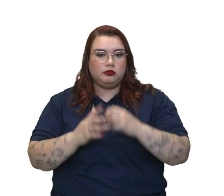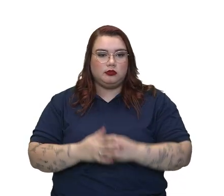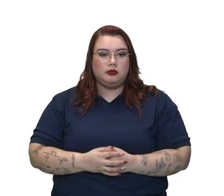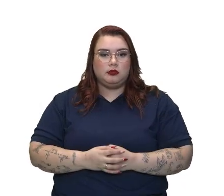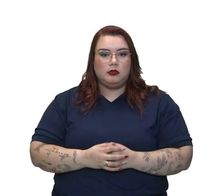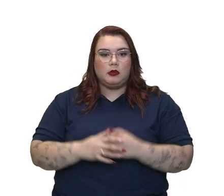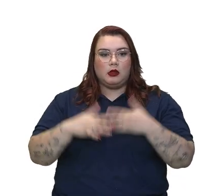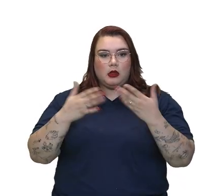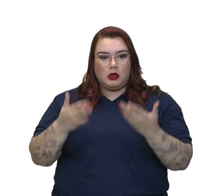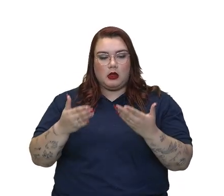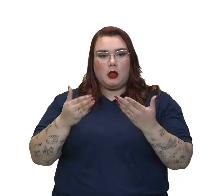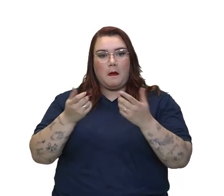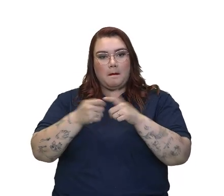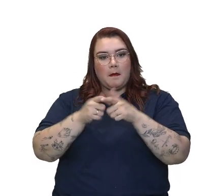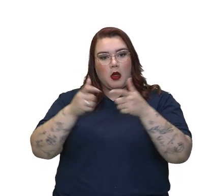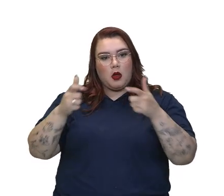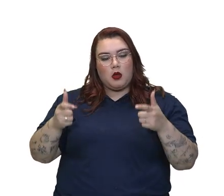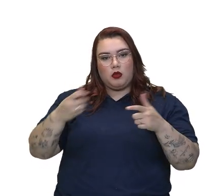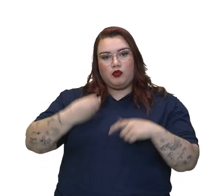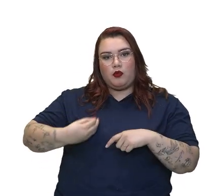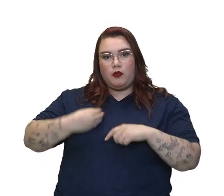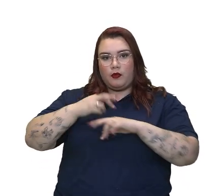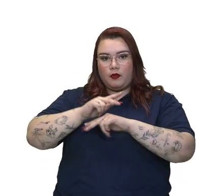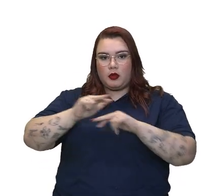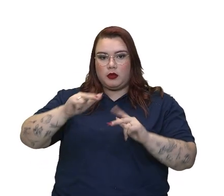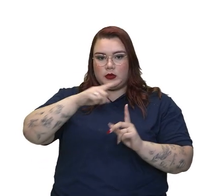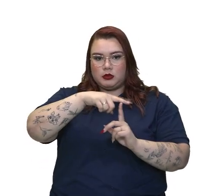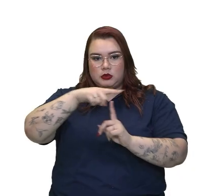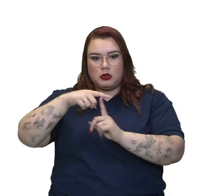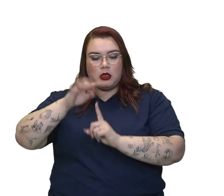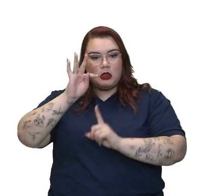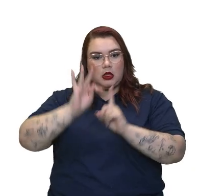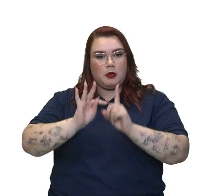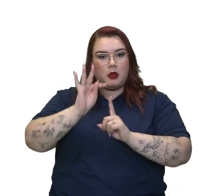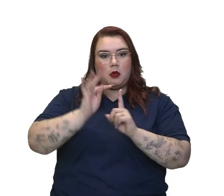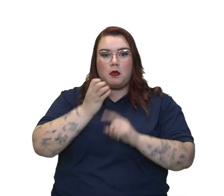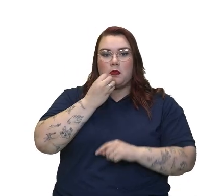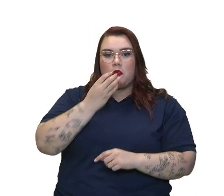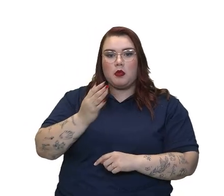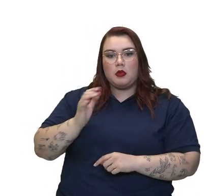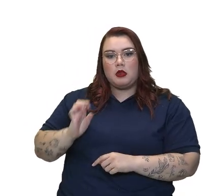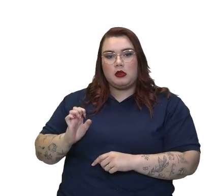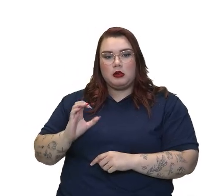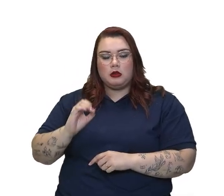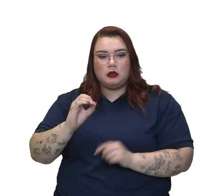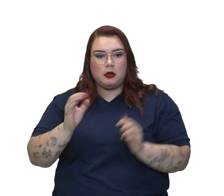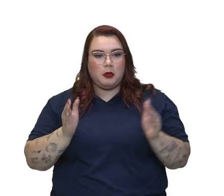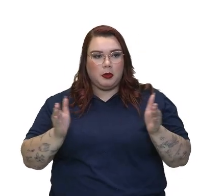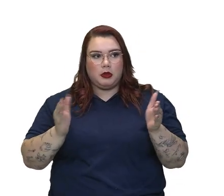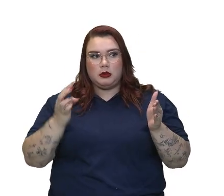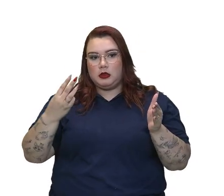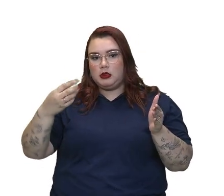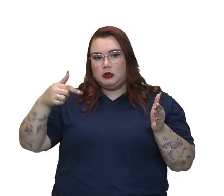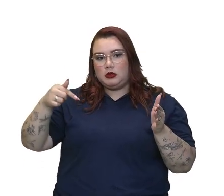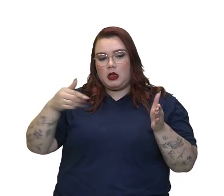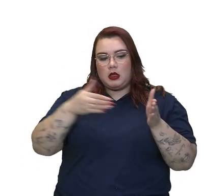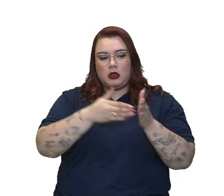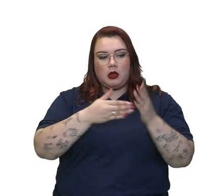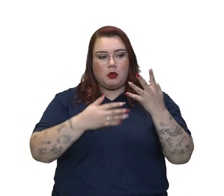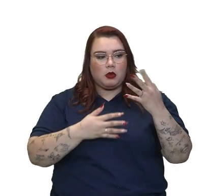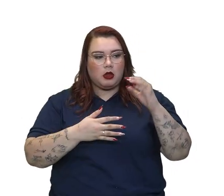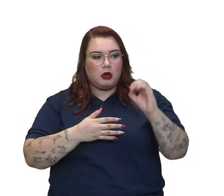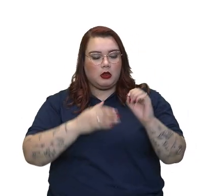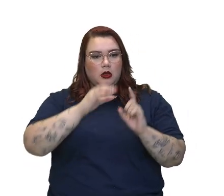Para a maioria das espécies de seres vivos, a temperatura ótima das enzimas fica na faixa de 37 a 40 graus